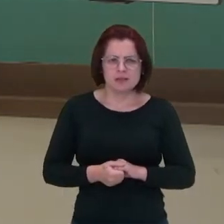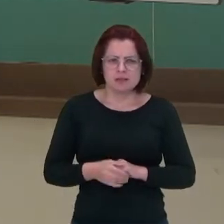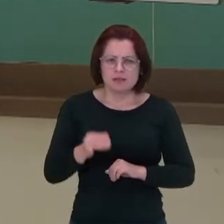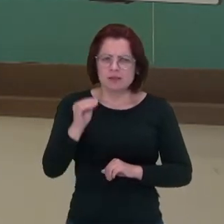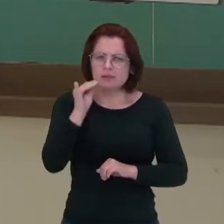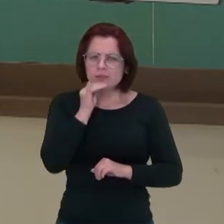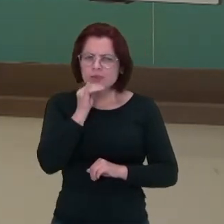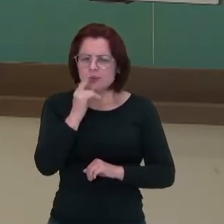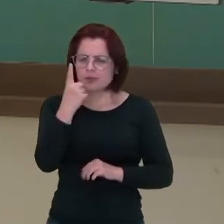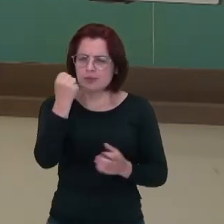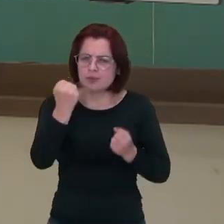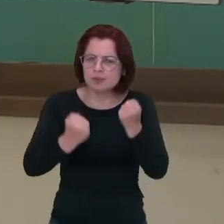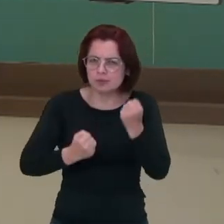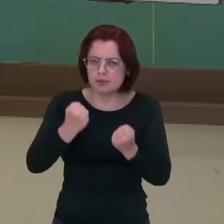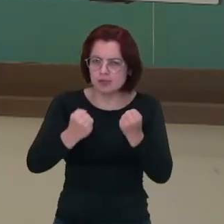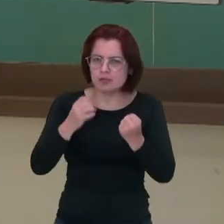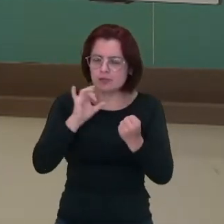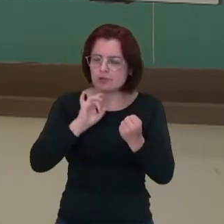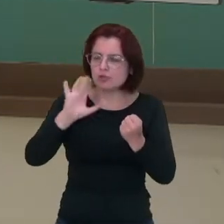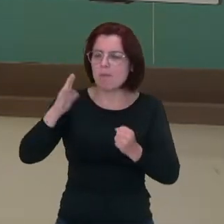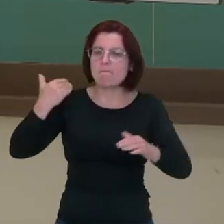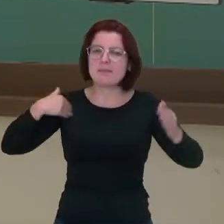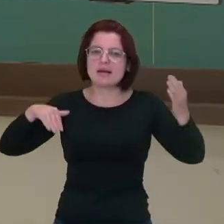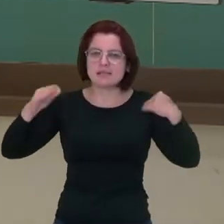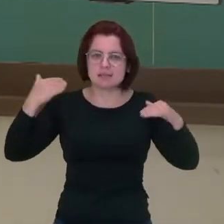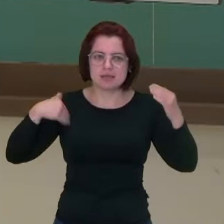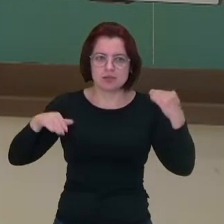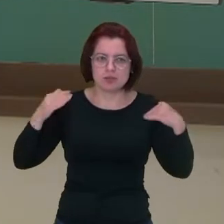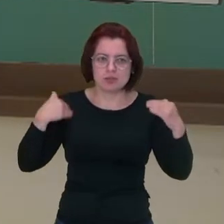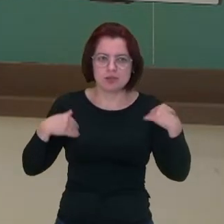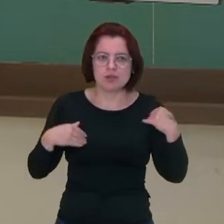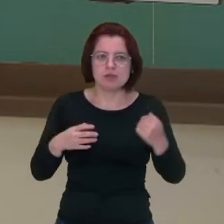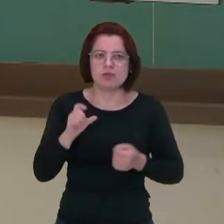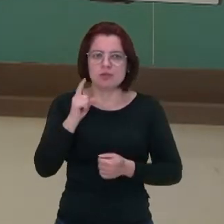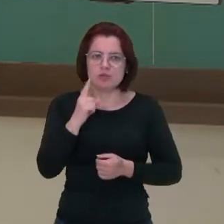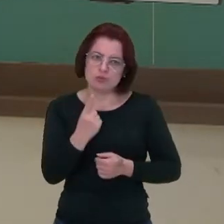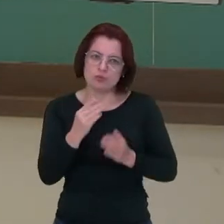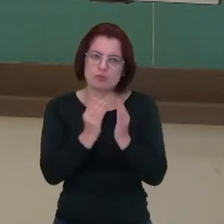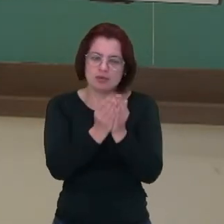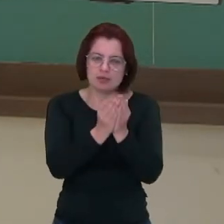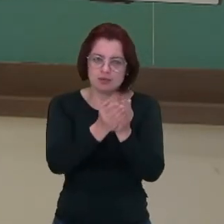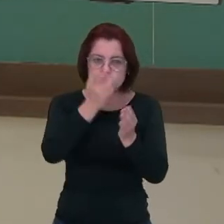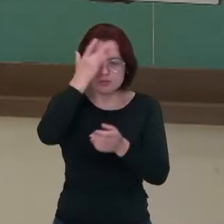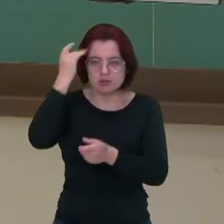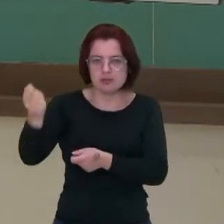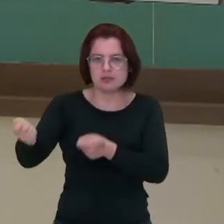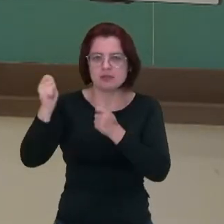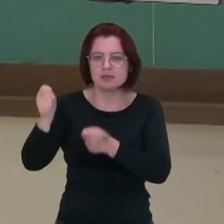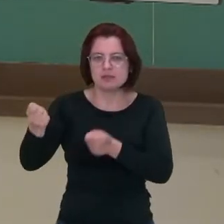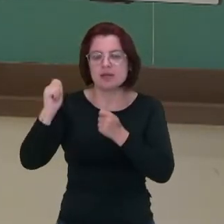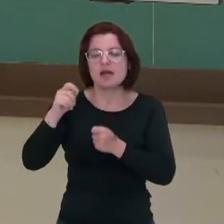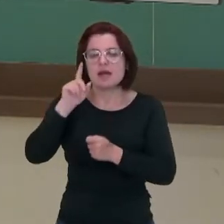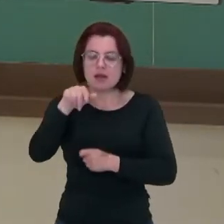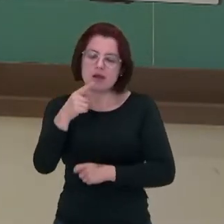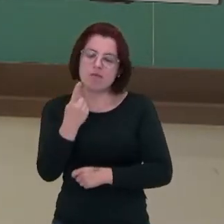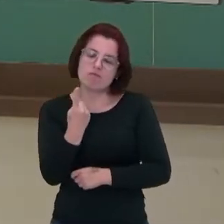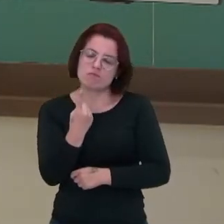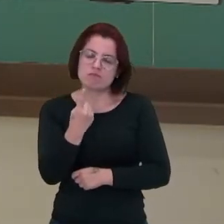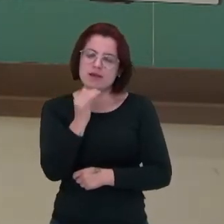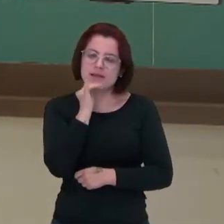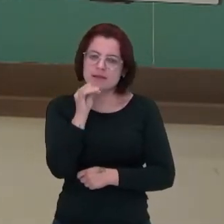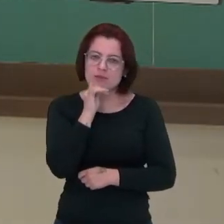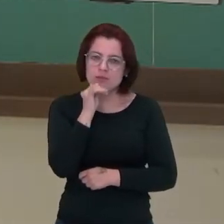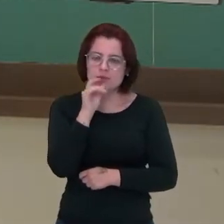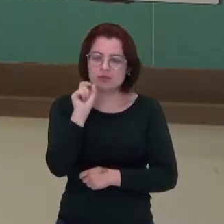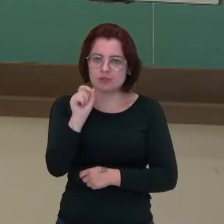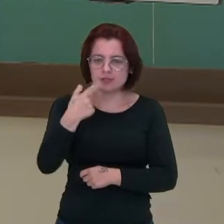carro utilizado apenas para passeio e um barco utilizado por um pescador são exemplos de quê?